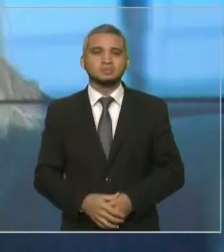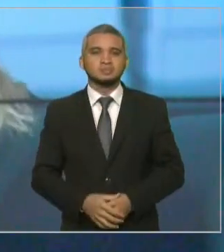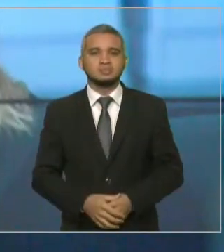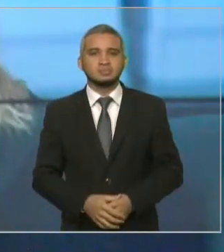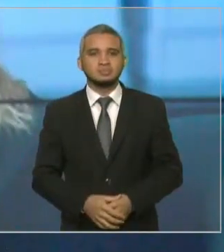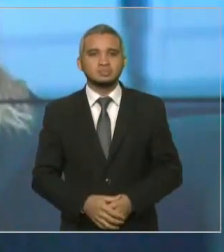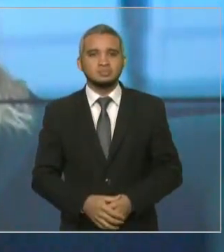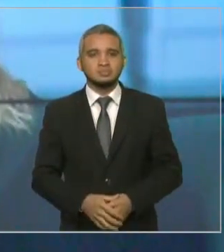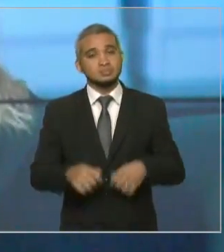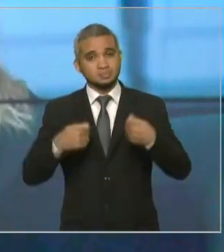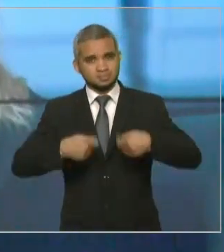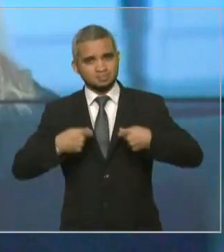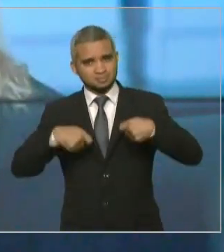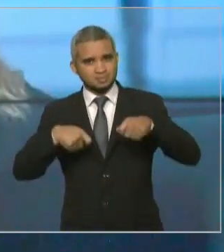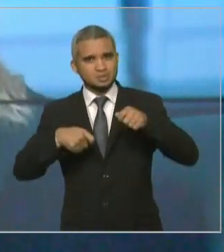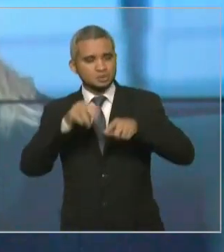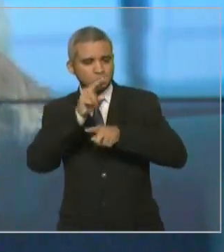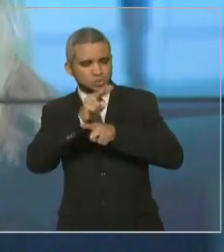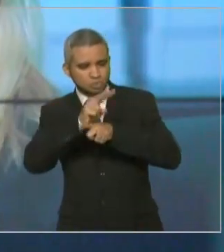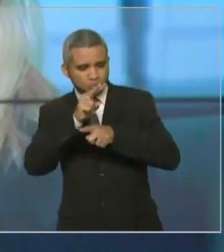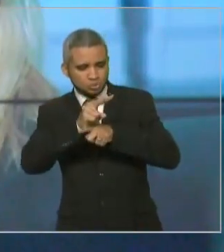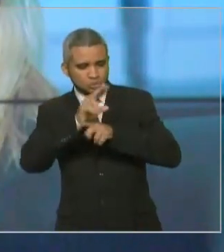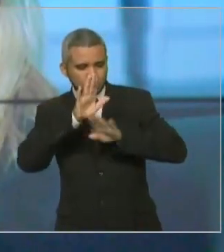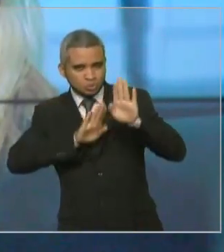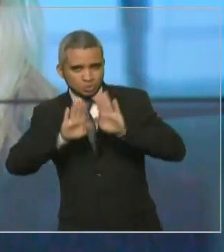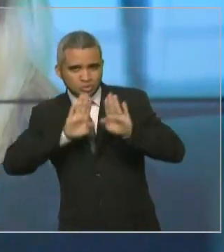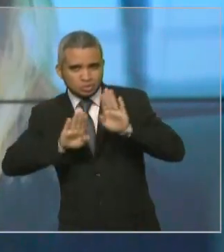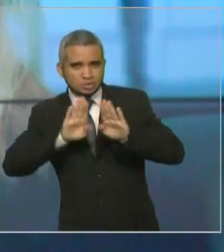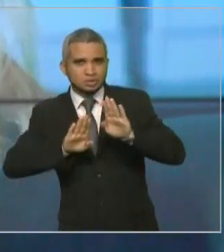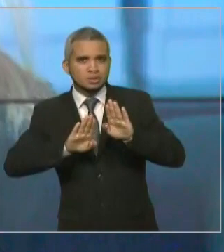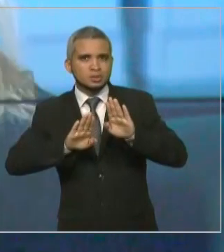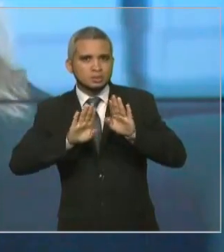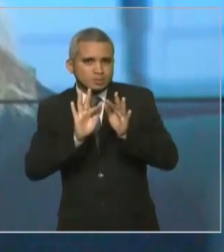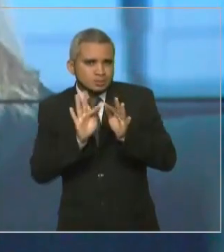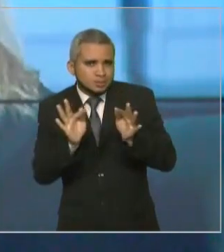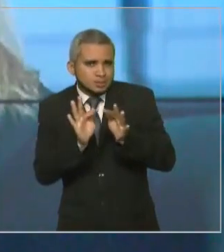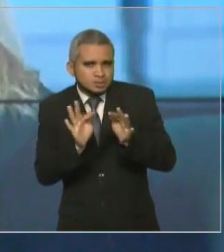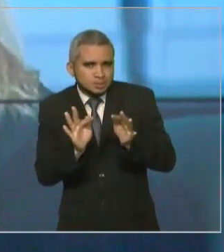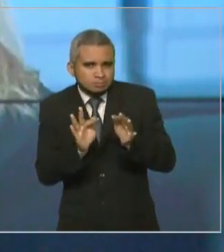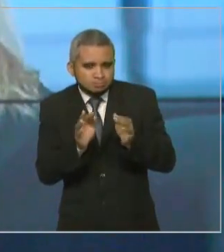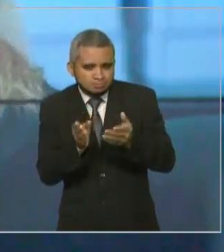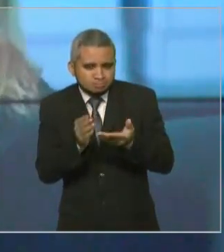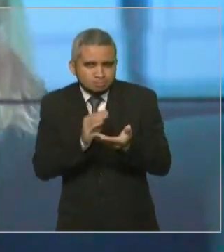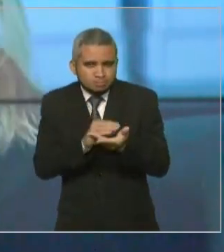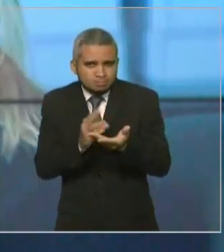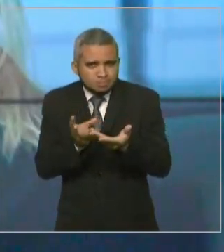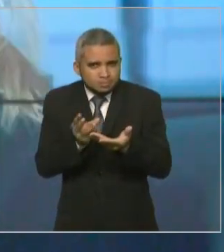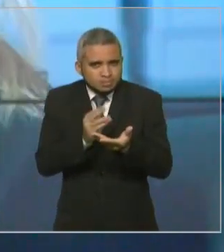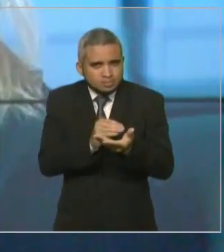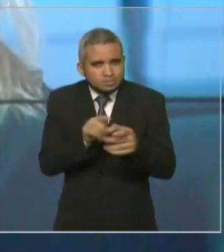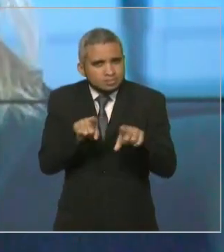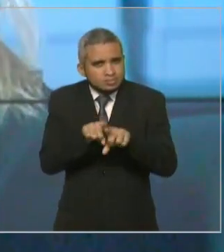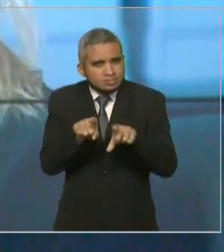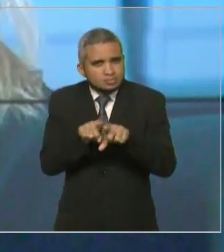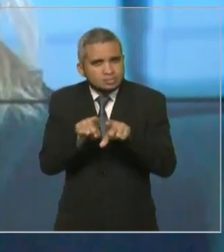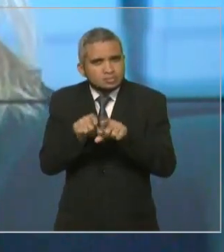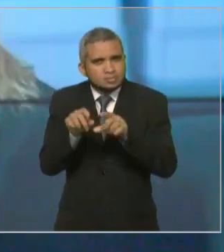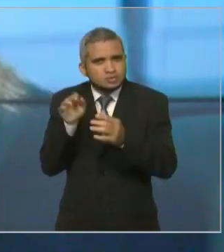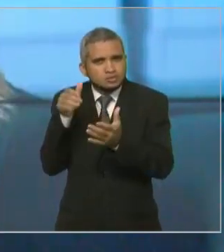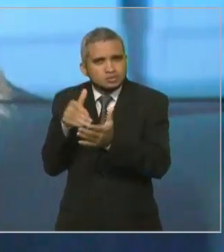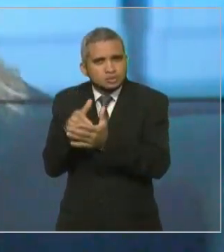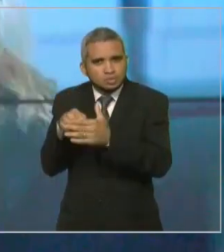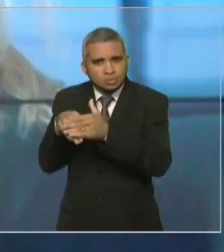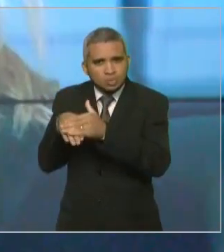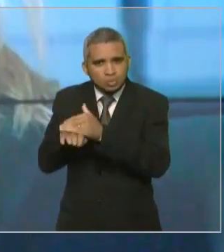precisam de cuidados especiais, desde o simples manuseio até o processo de guarda deles. É só